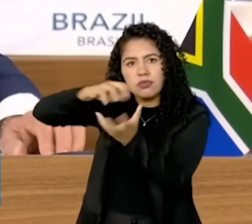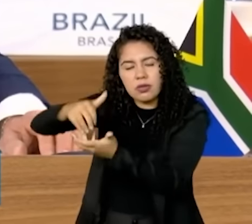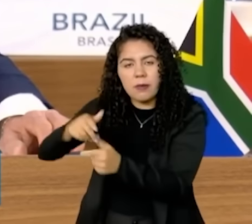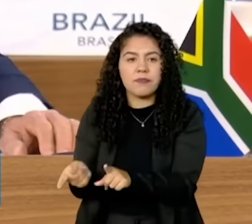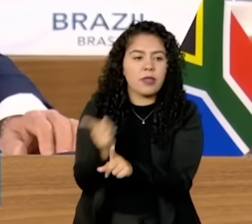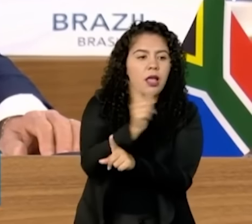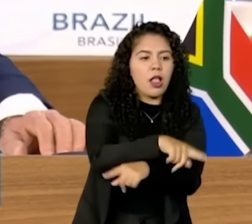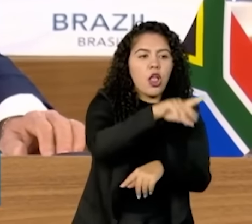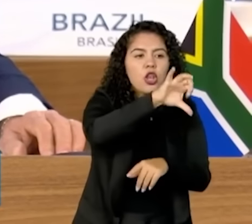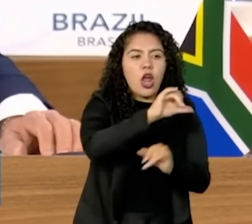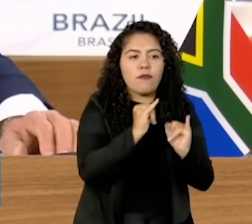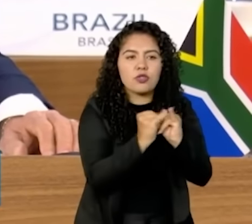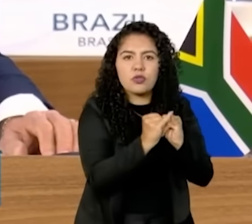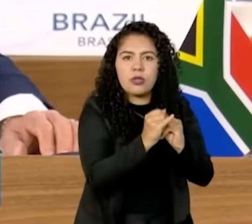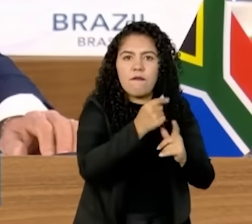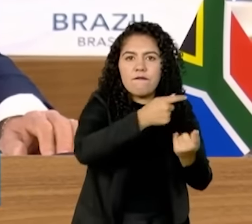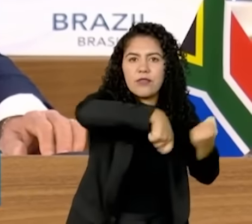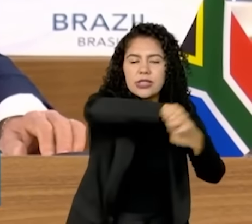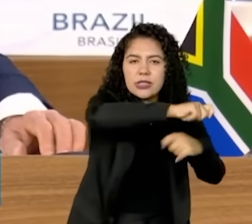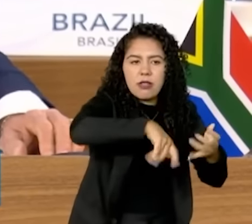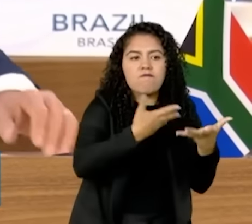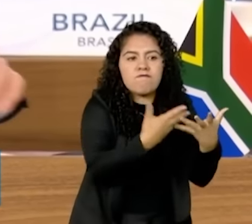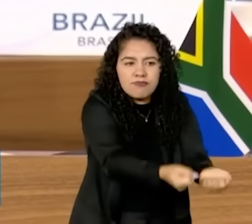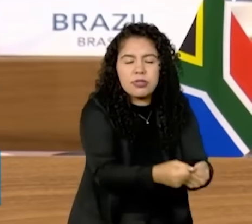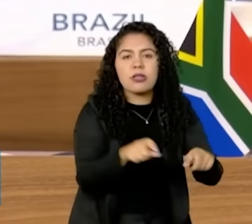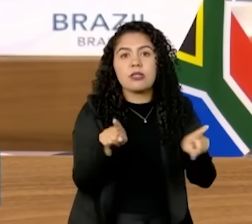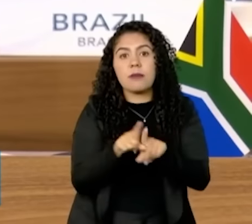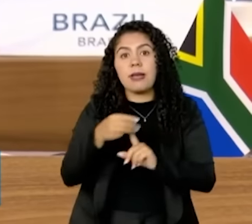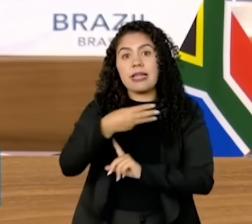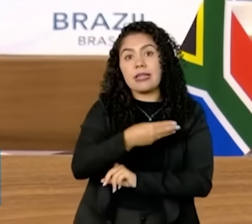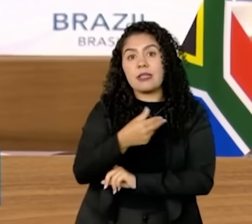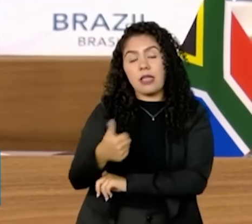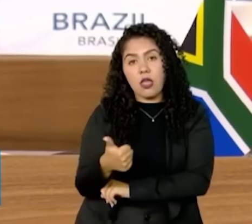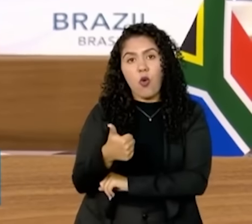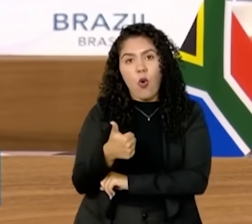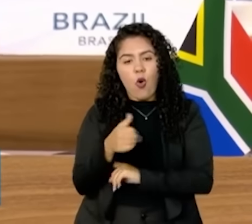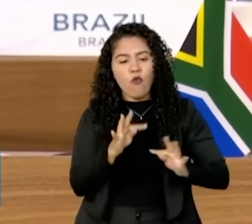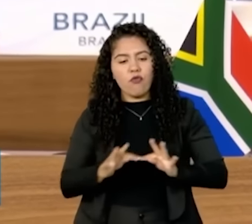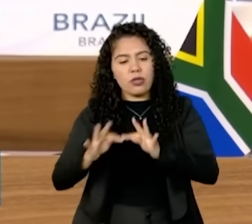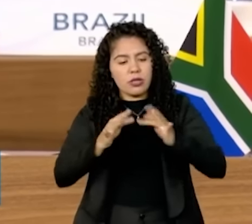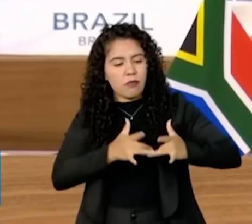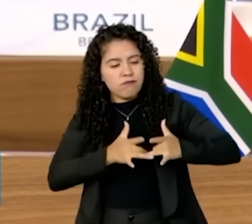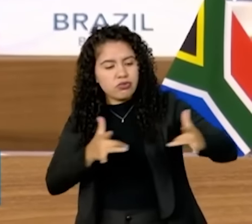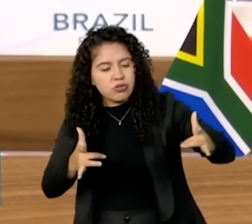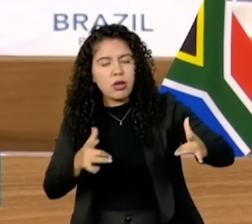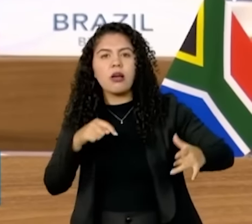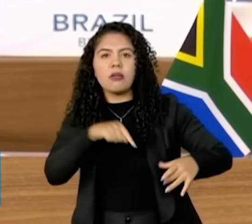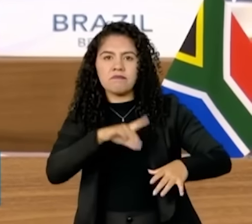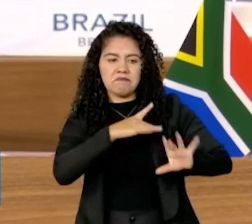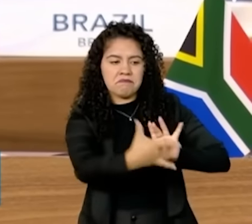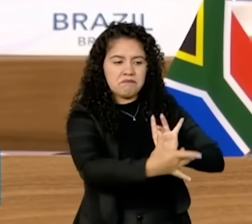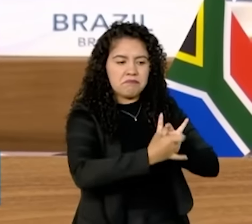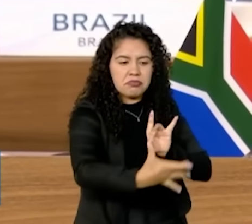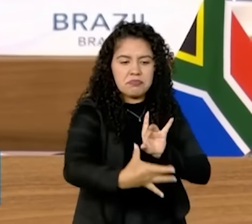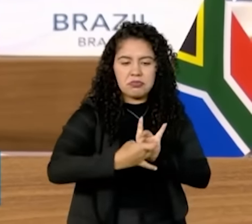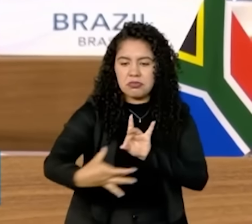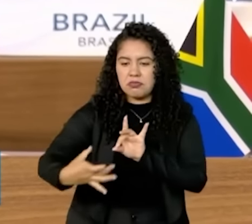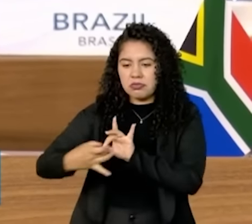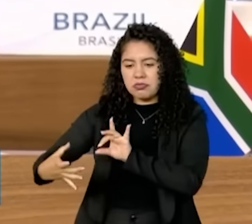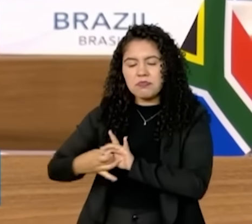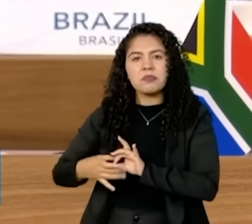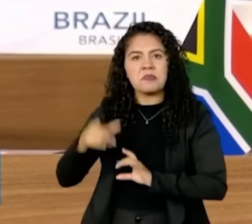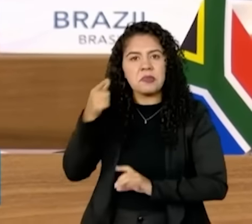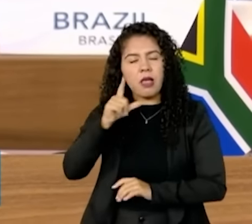instituições financeiras e 31 fundações filantrópicas e organizações não governamentais.